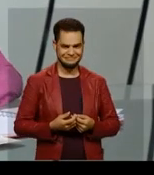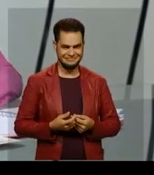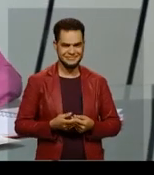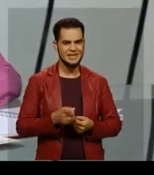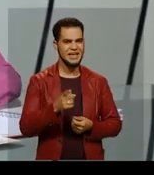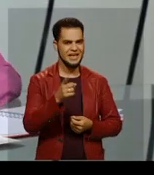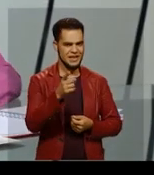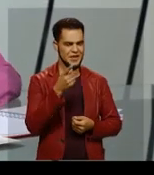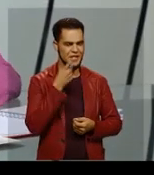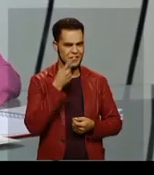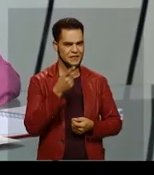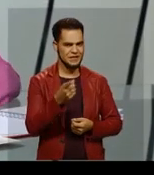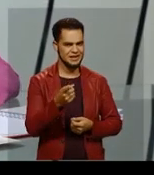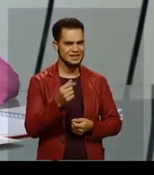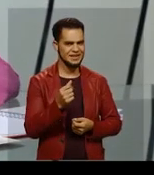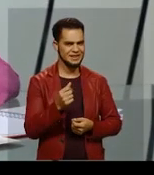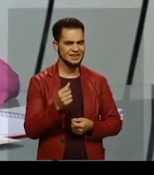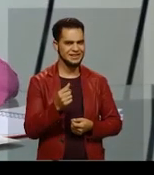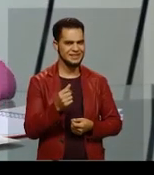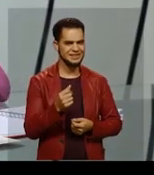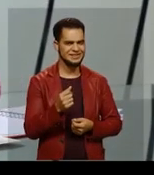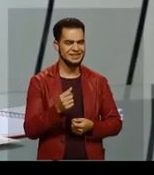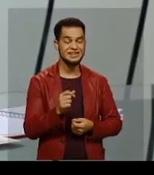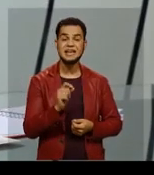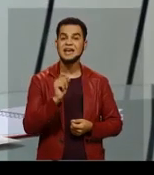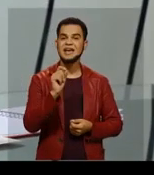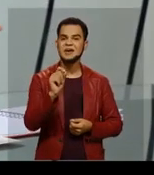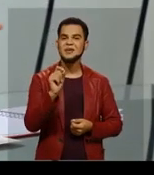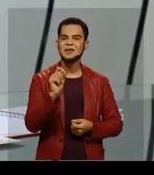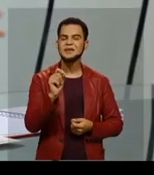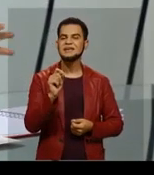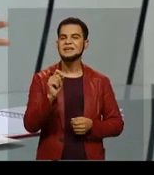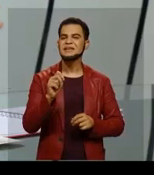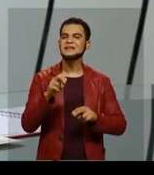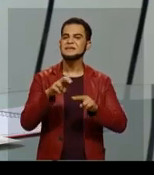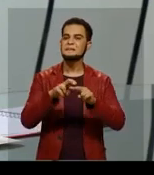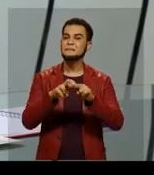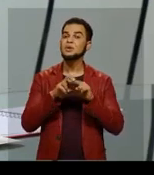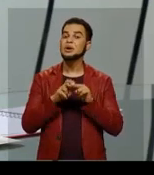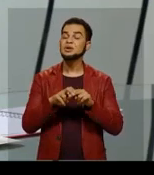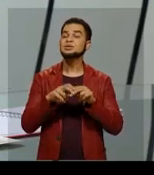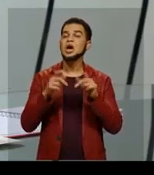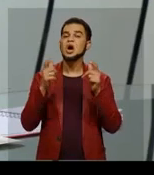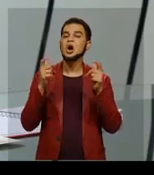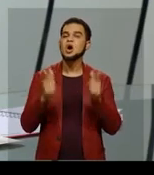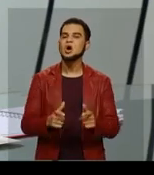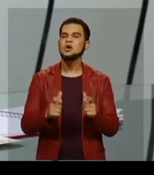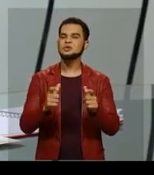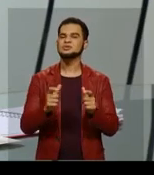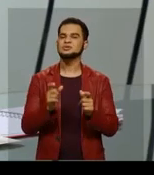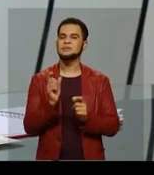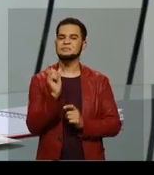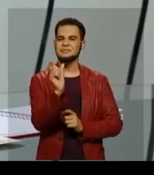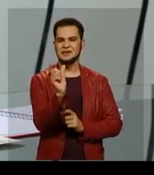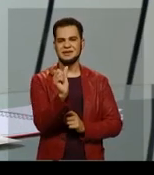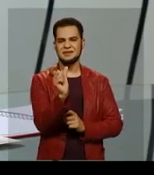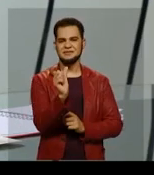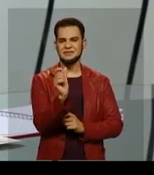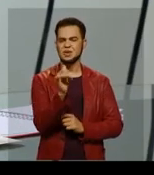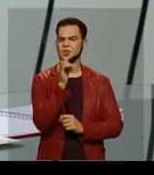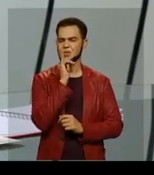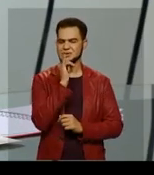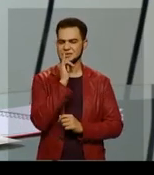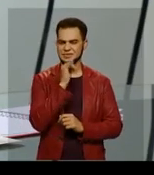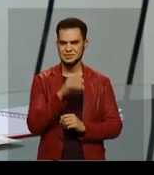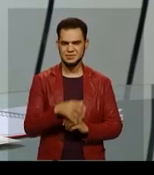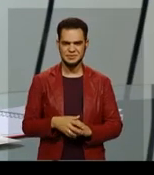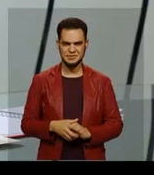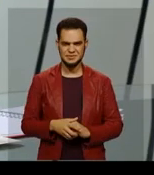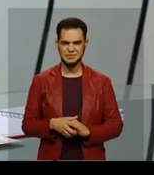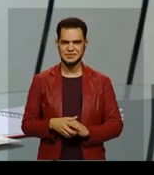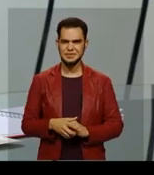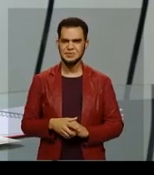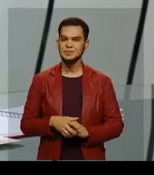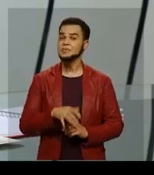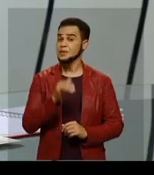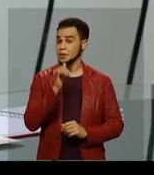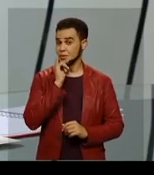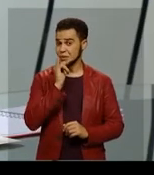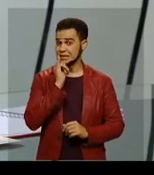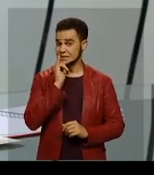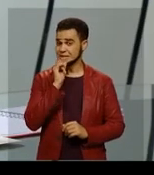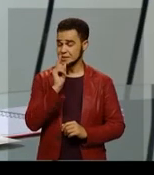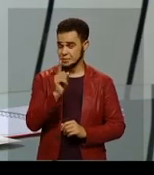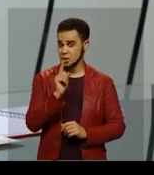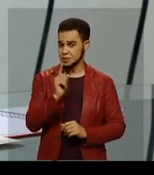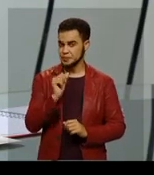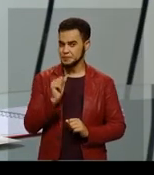exemplo, provoca por causa da posição das palavras. Vou dar um exemplo aqui, né? Se tem a posição da